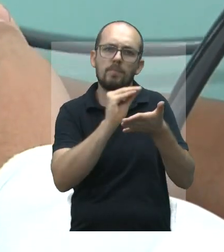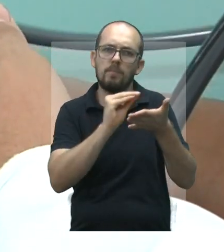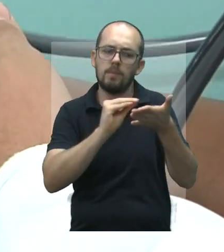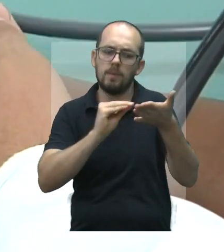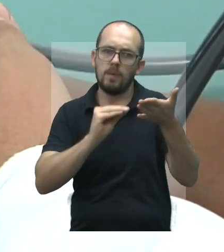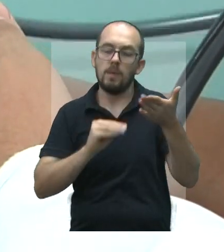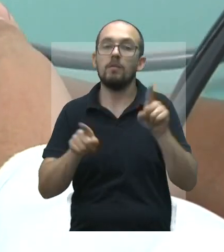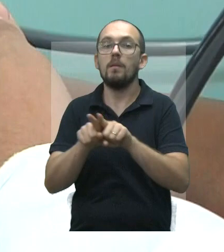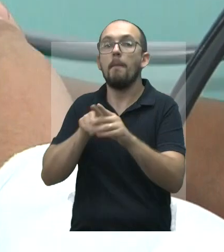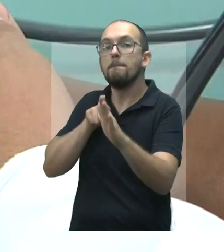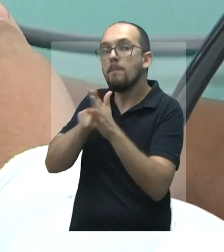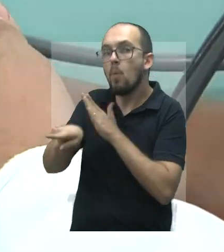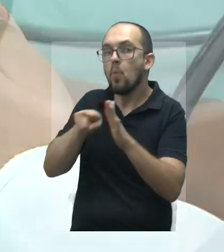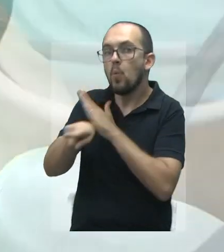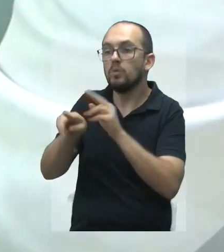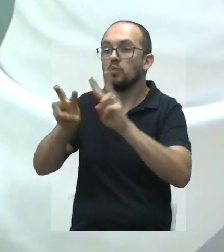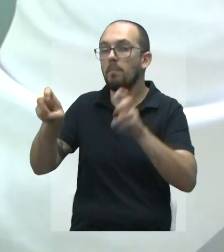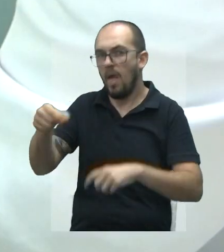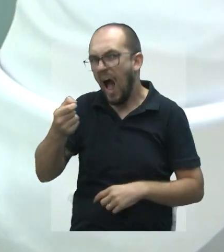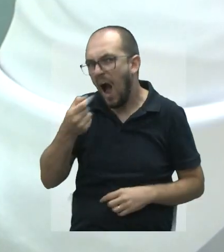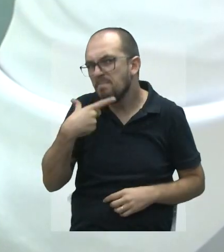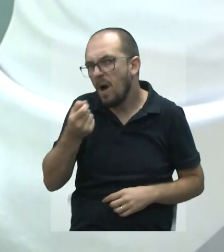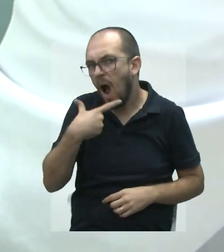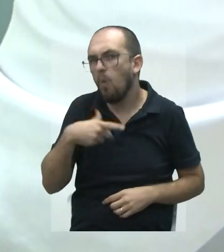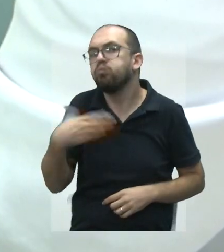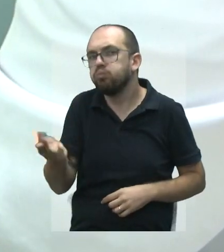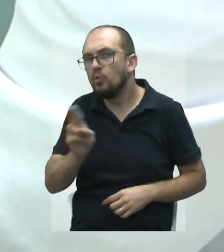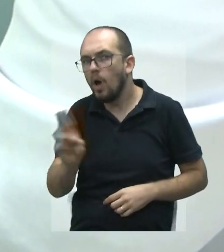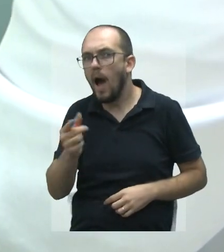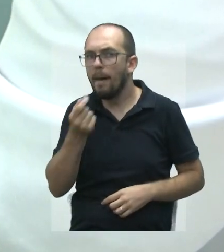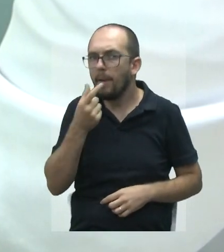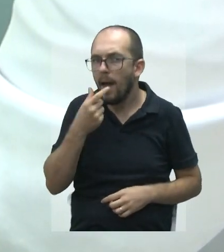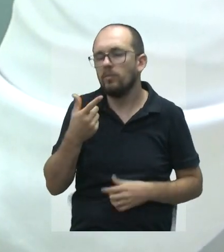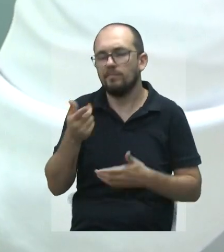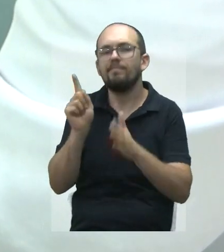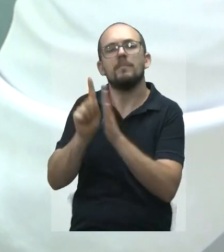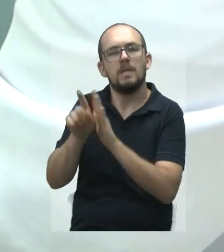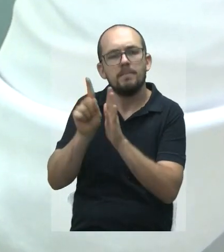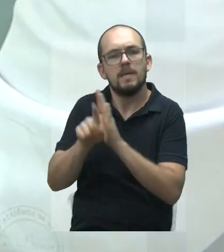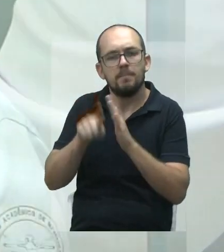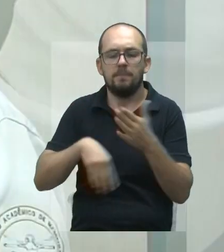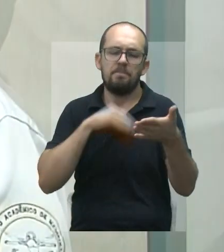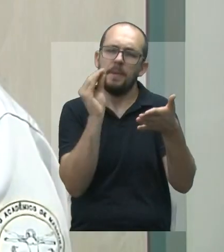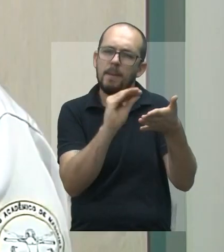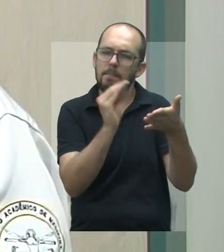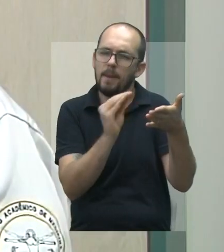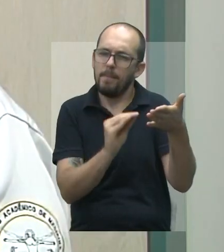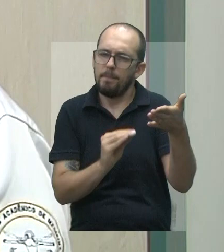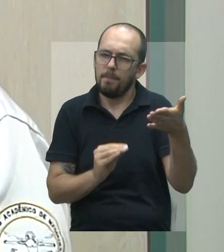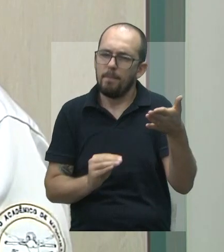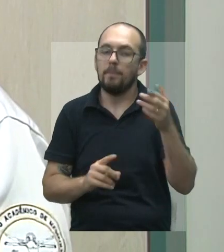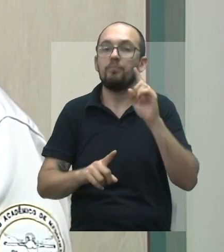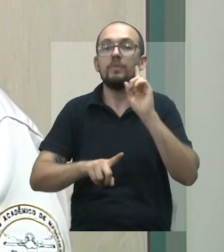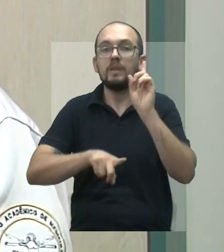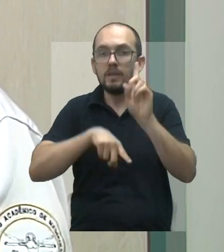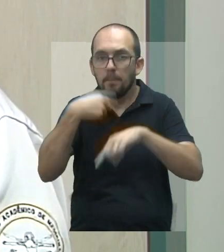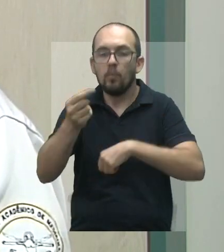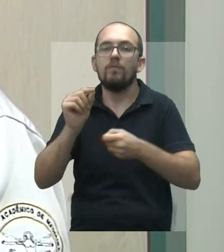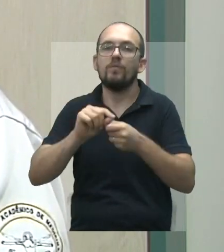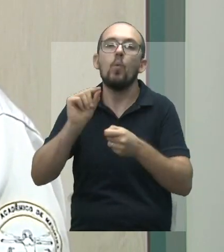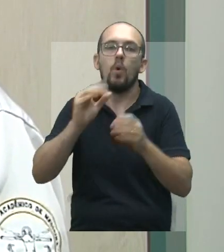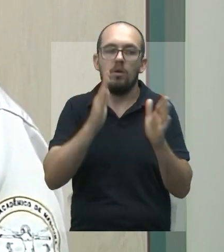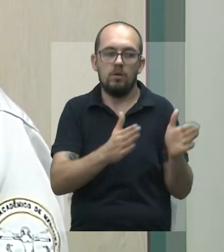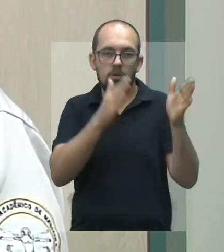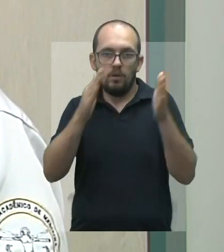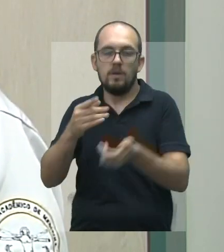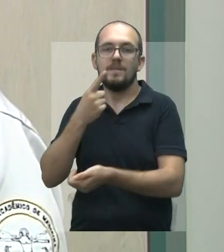várias perguntas em relação aos medicamentos que ela já toma. Ela se encaixando para a pesquisa, nós faremos coletas de sangue,